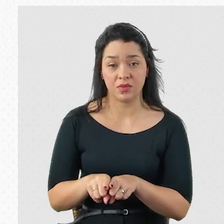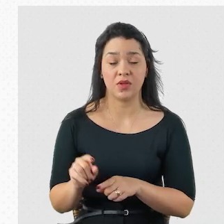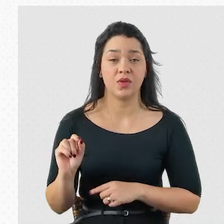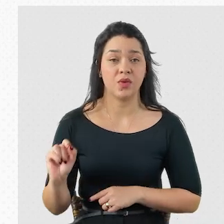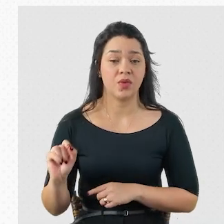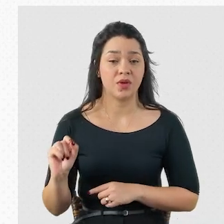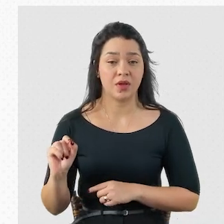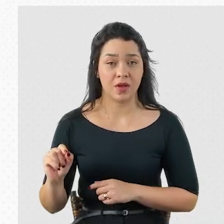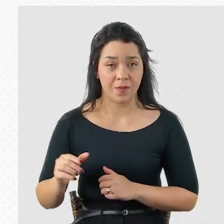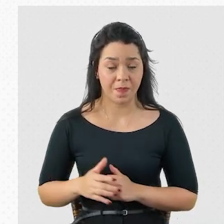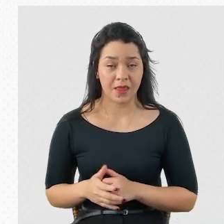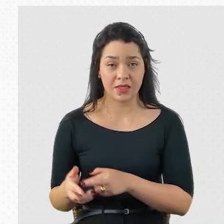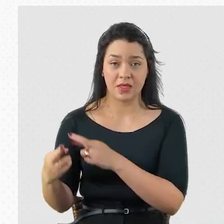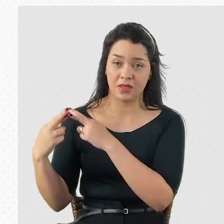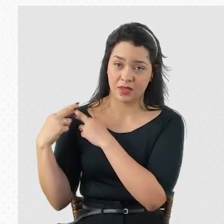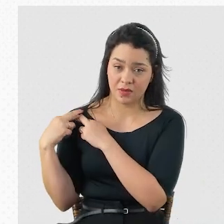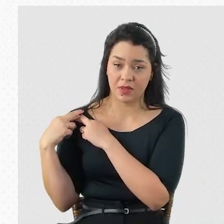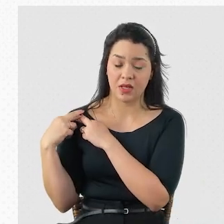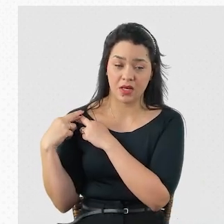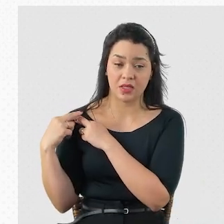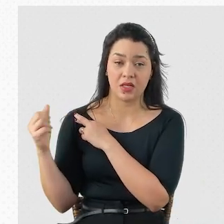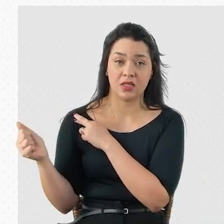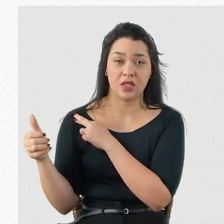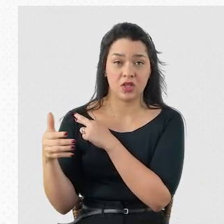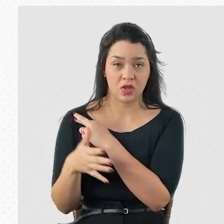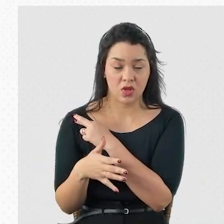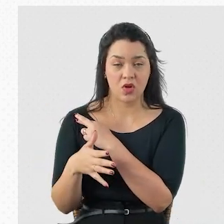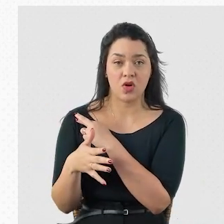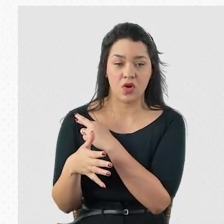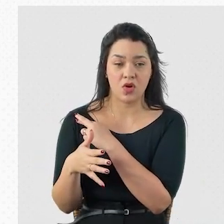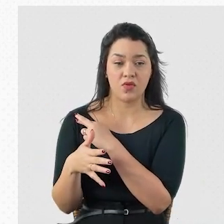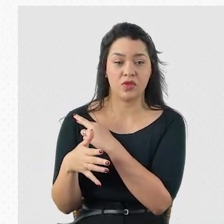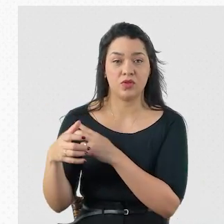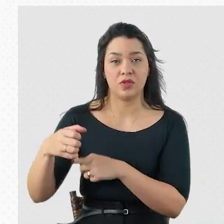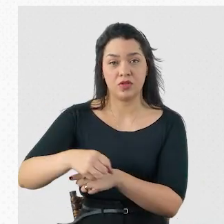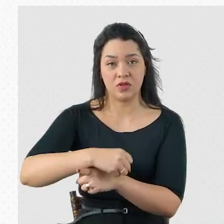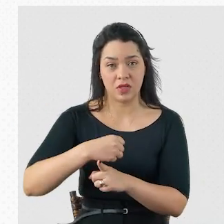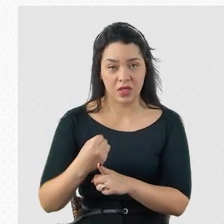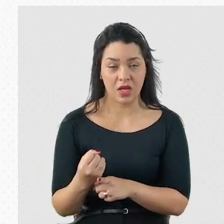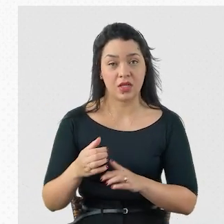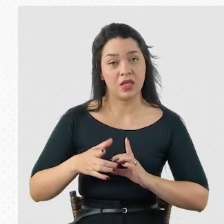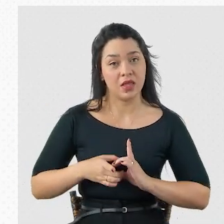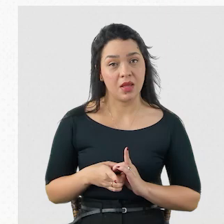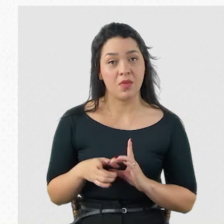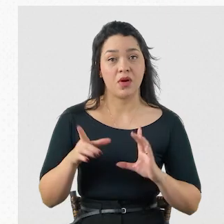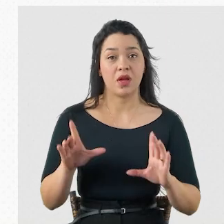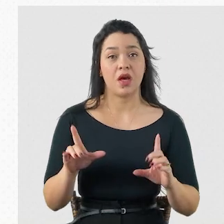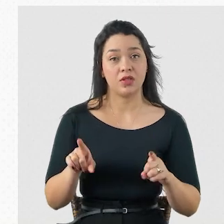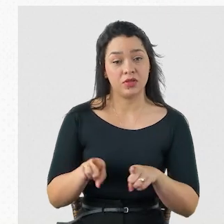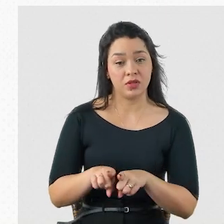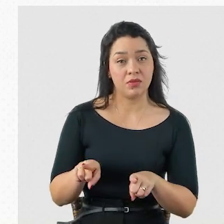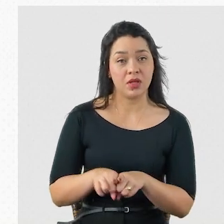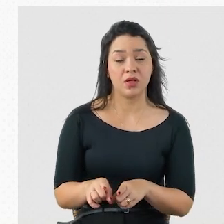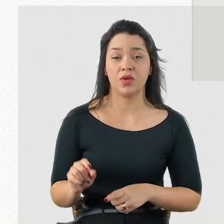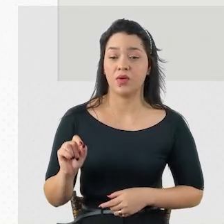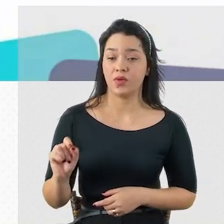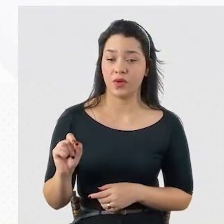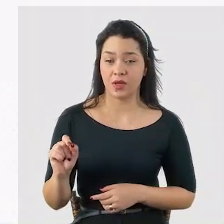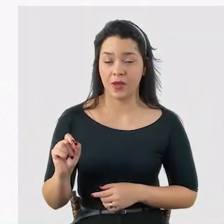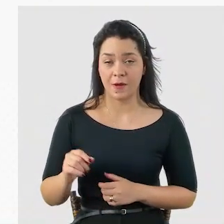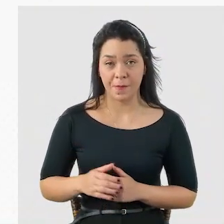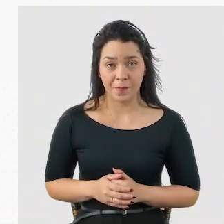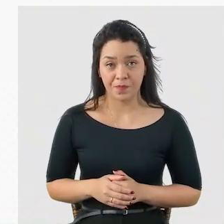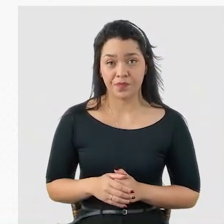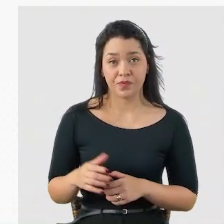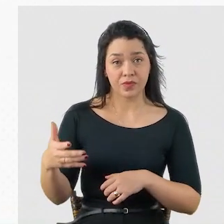parcialidades e as responsabilidades dessa nova construção de uma sociedade mais democrática e menos